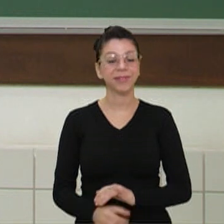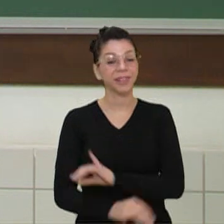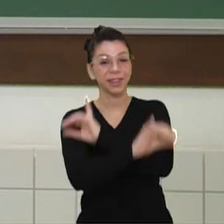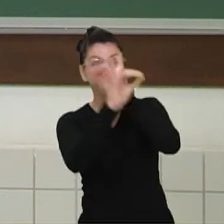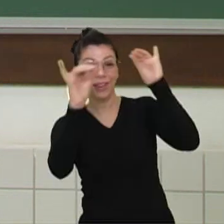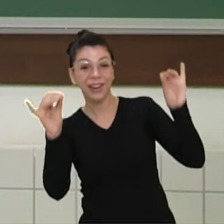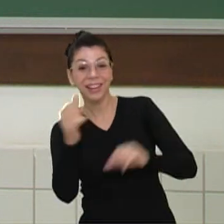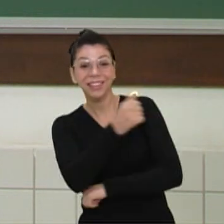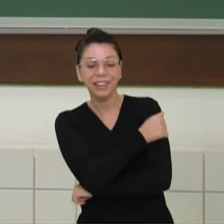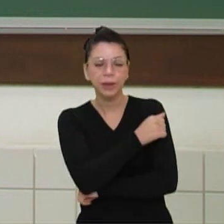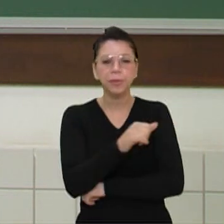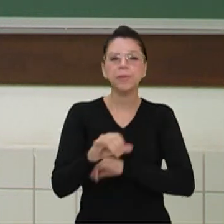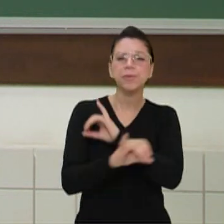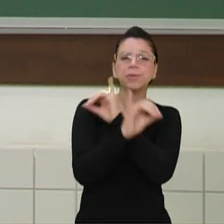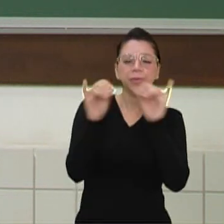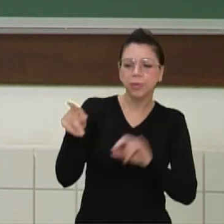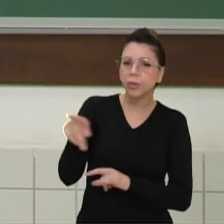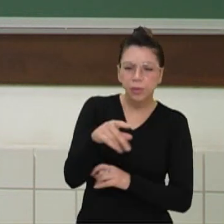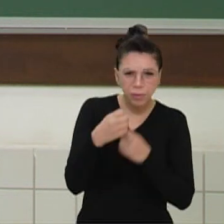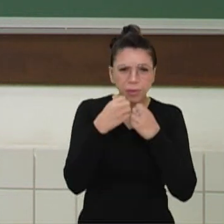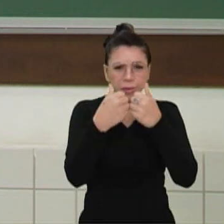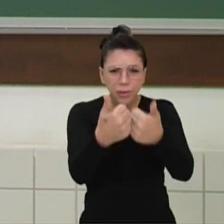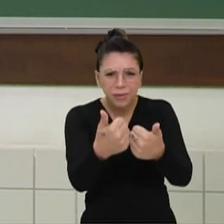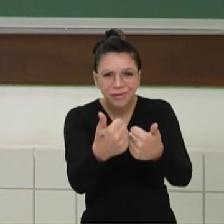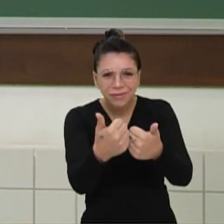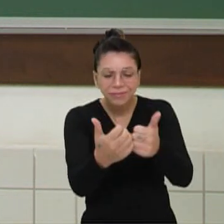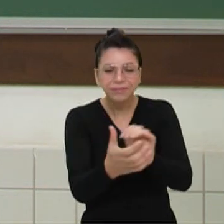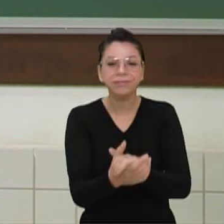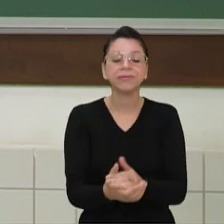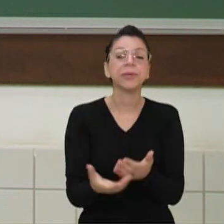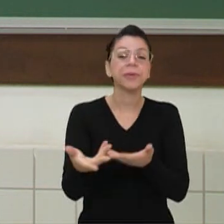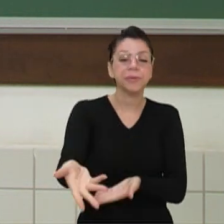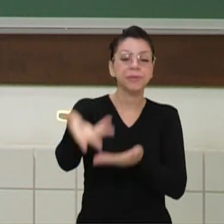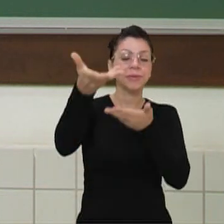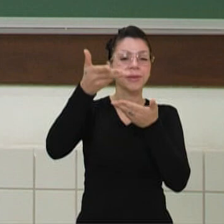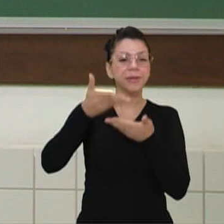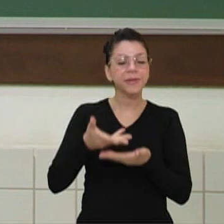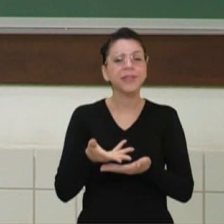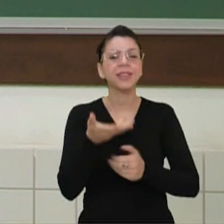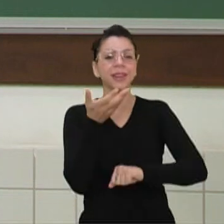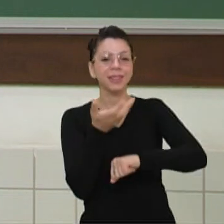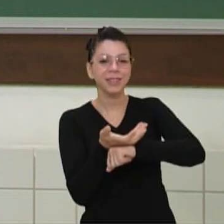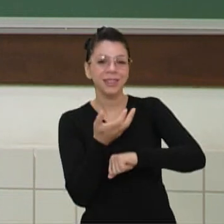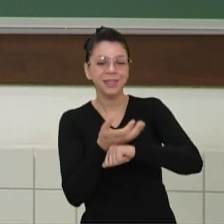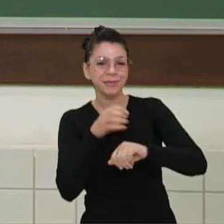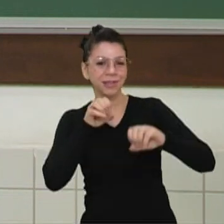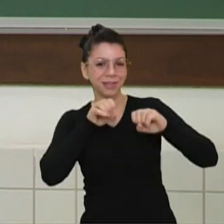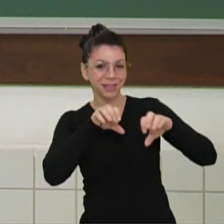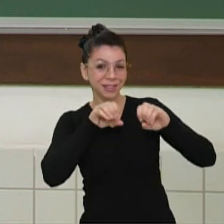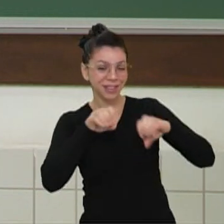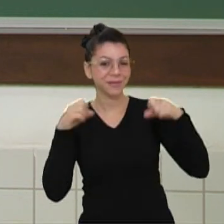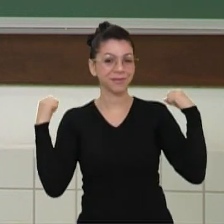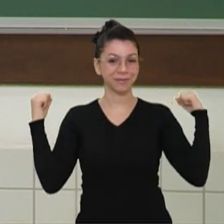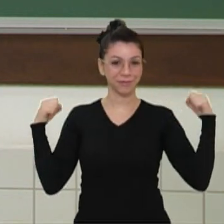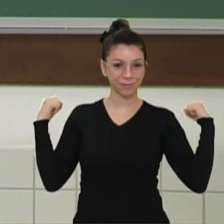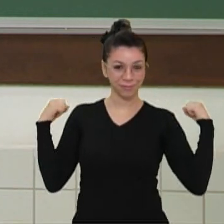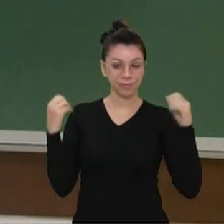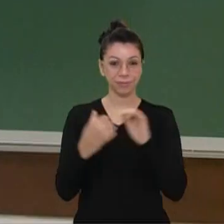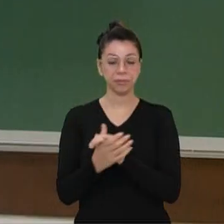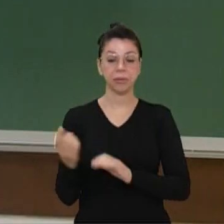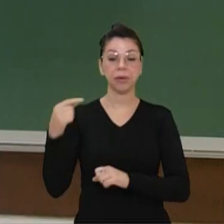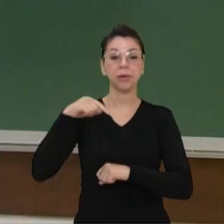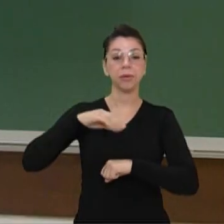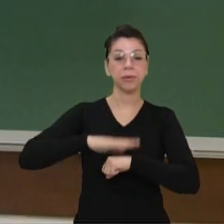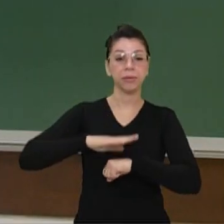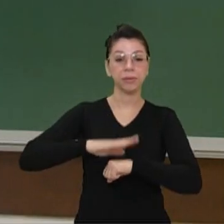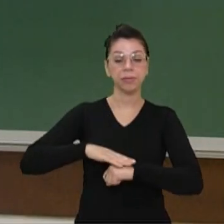Olá, alunos! Olá, professores! Tudo bem com vocês? Sejam bem-vindos a mais uma aula de Educação Física. Eu sou o professor